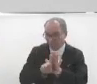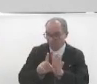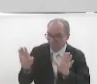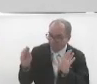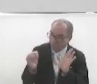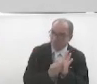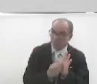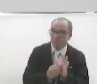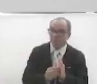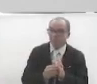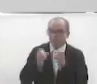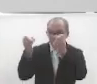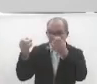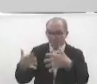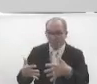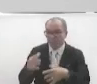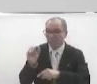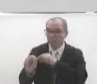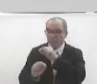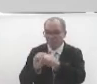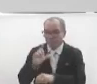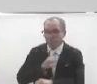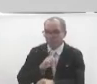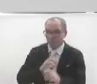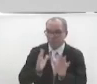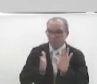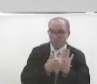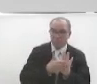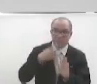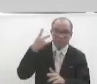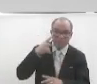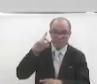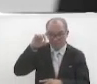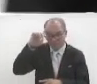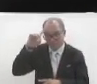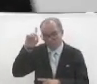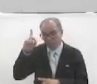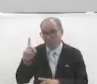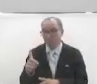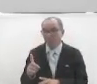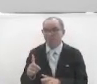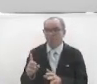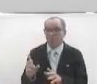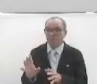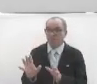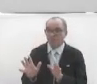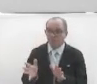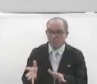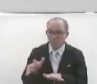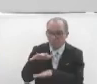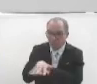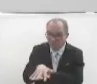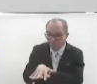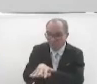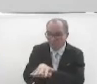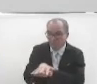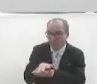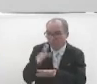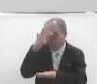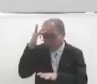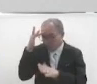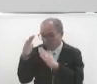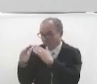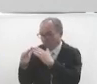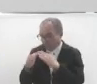lei complementar a justificativa de acordo com o vereador ridículo seria a inclusão do termo efetivo' um Anseio